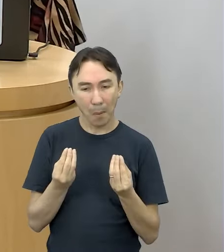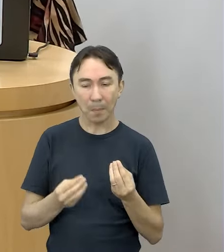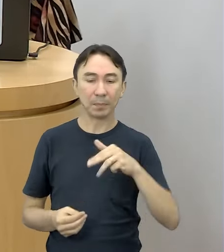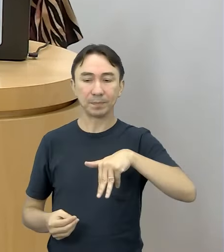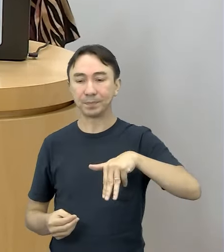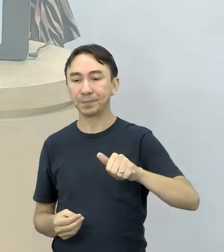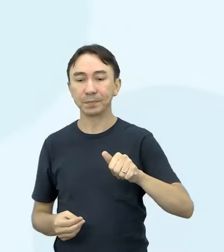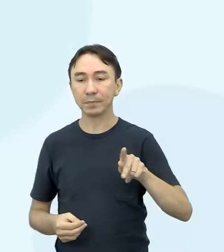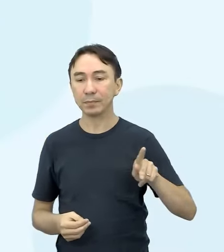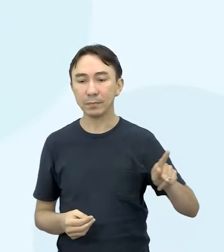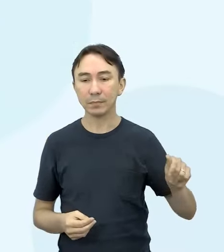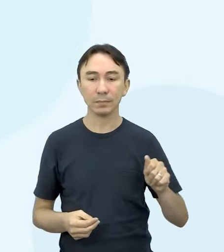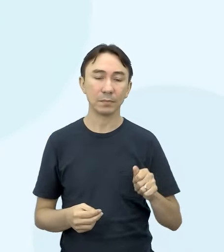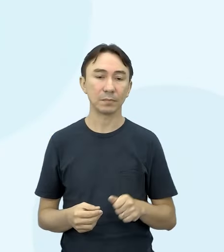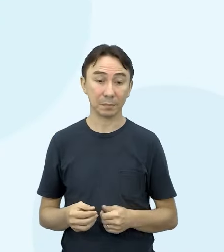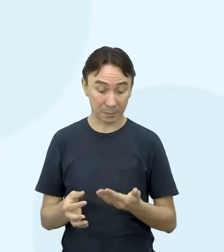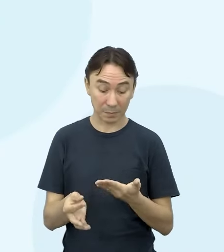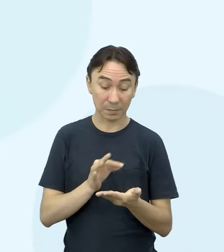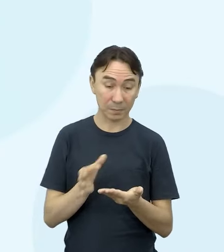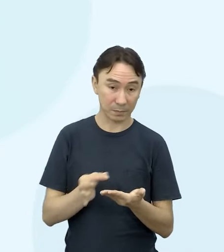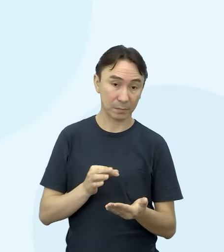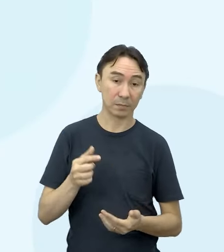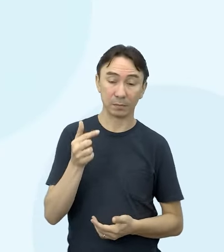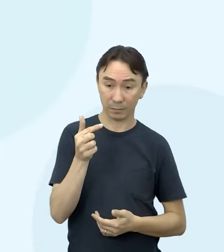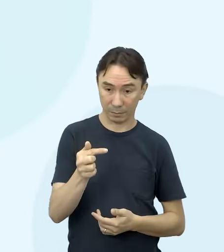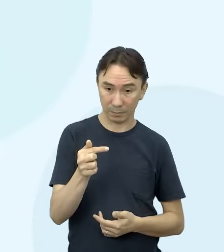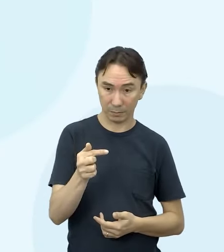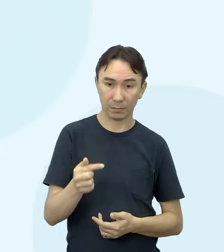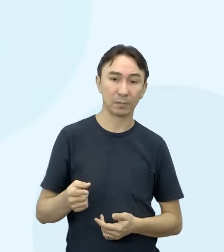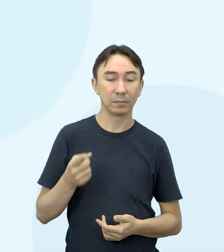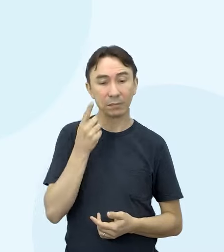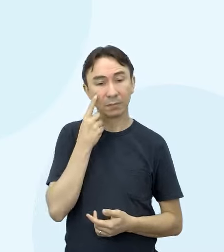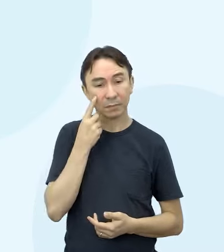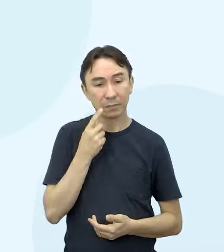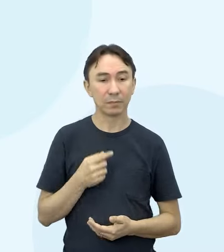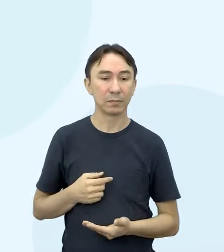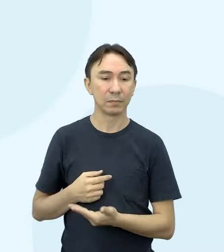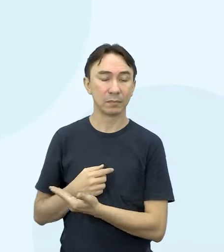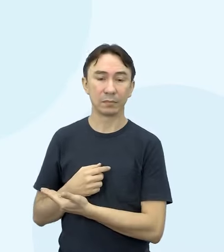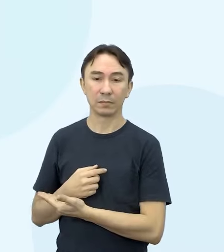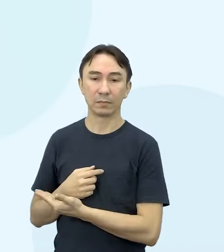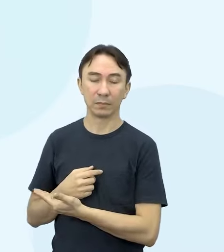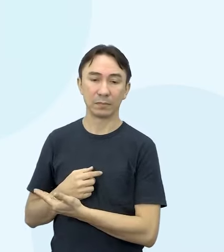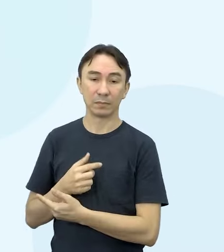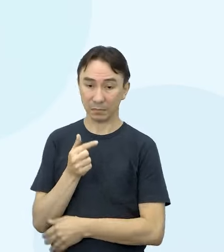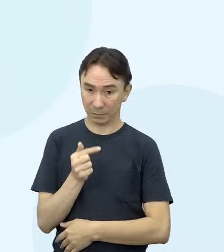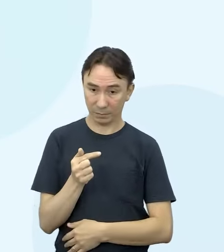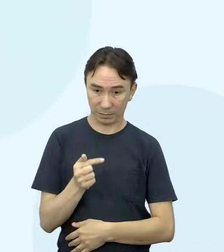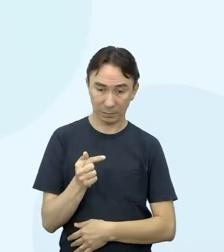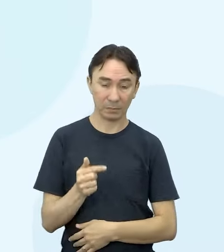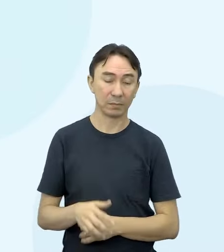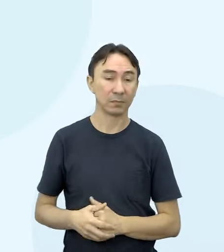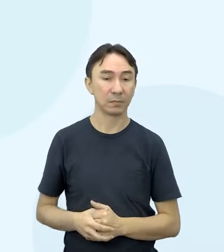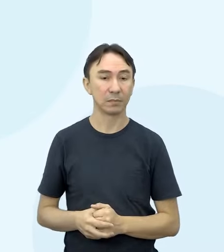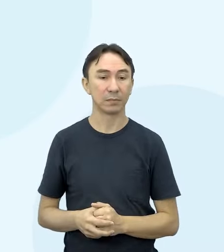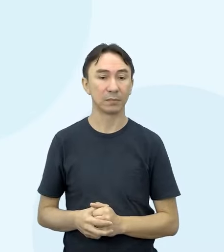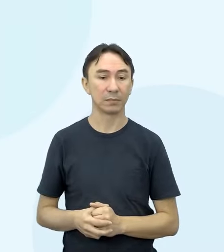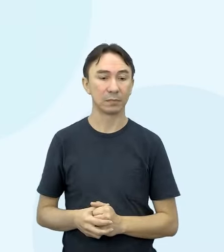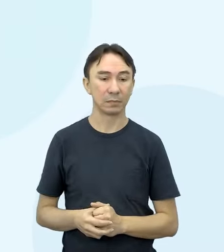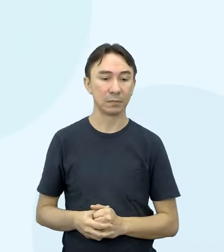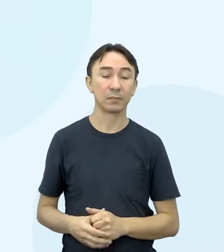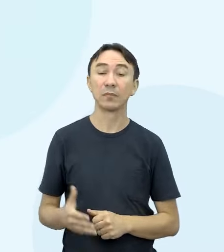Ali na página 7 a gente vê o seguinte, olha, você desenvolverá as habilidades da área,